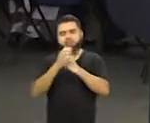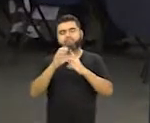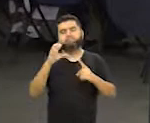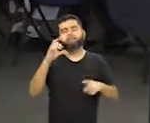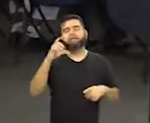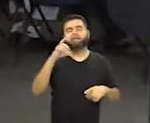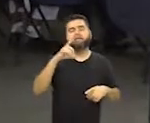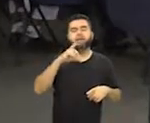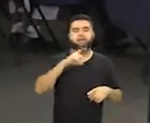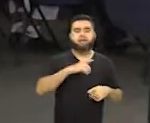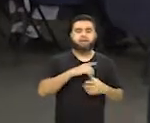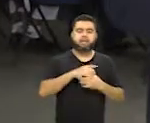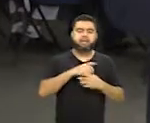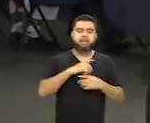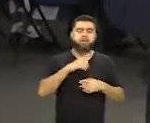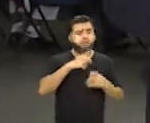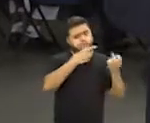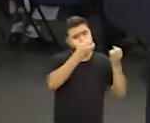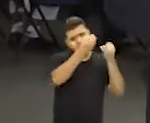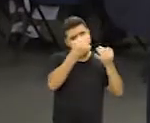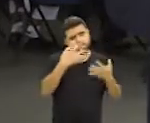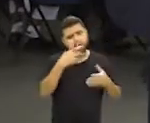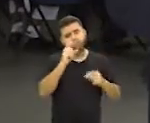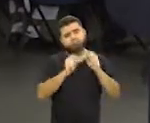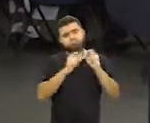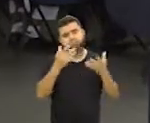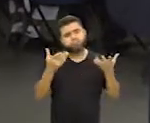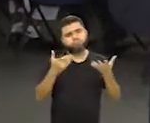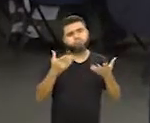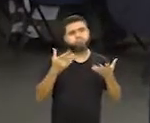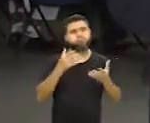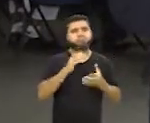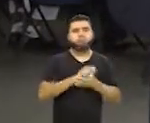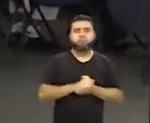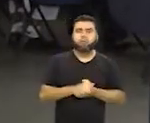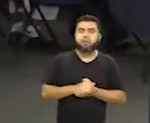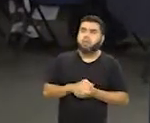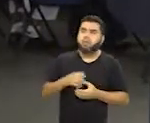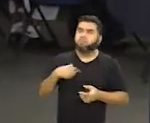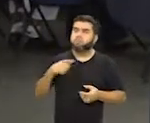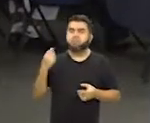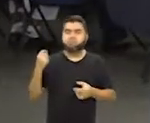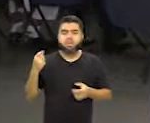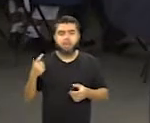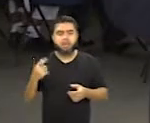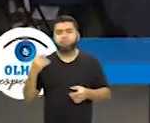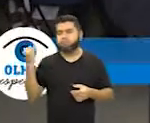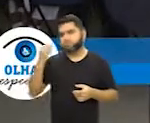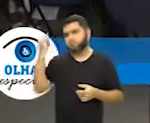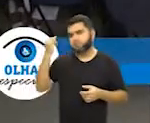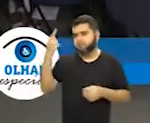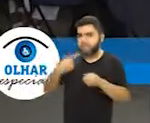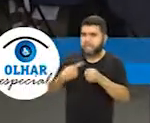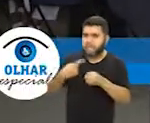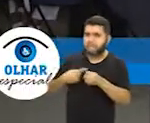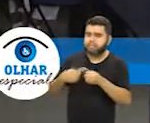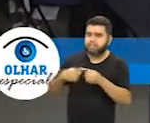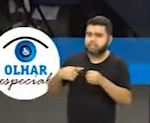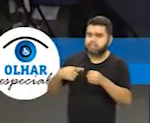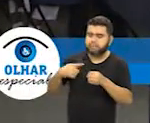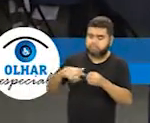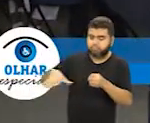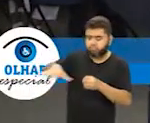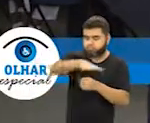Região. Clemente, eu queria que você falasse para a gente sobre esse evento hoje. Eu acho que é um marco para a cidade e para a